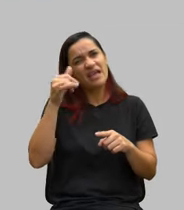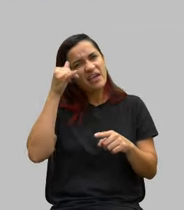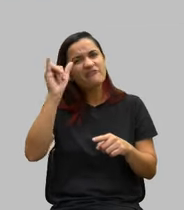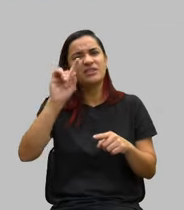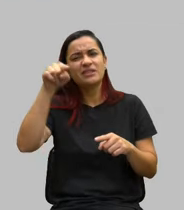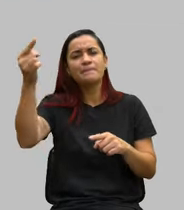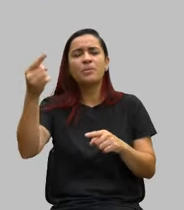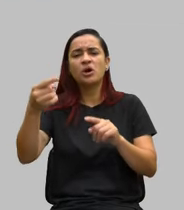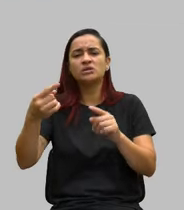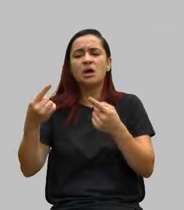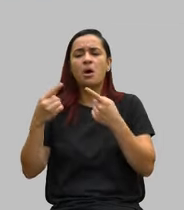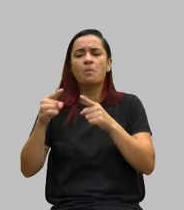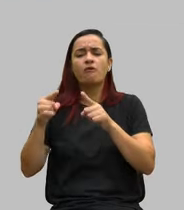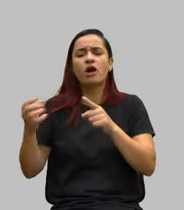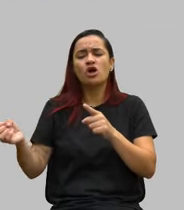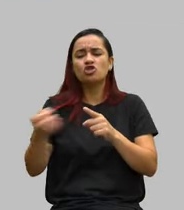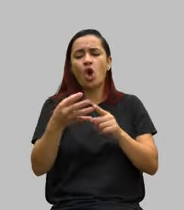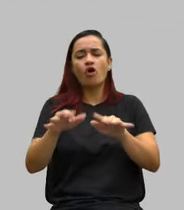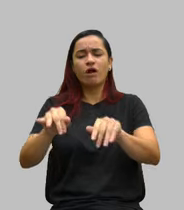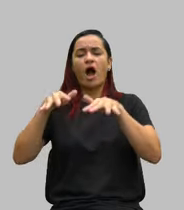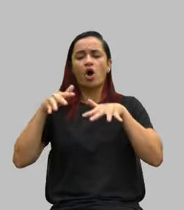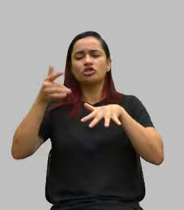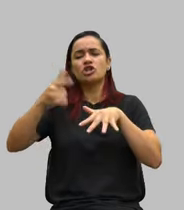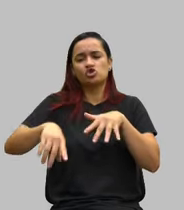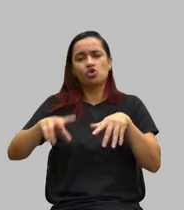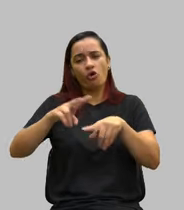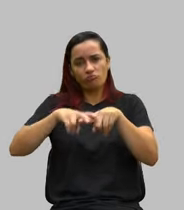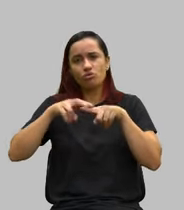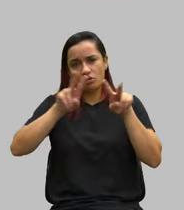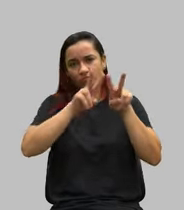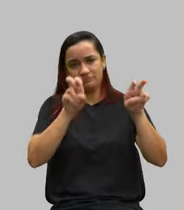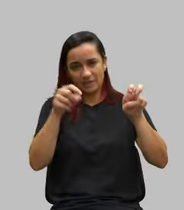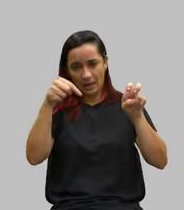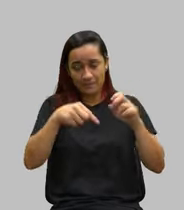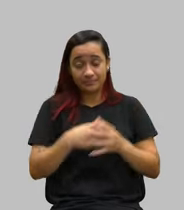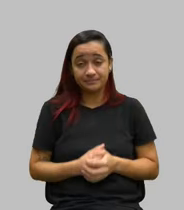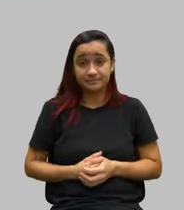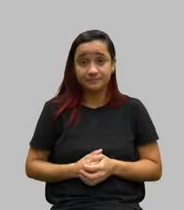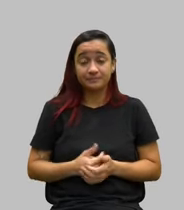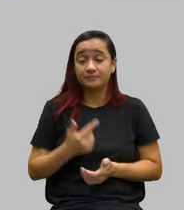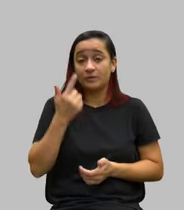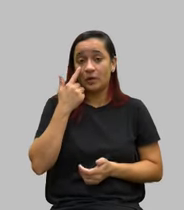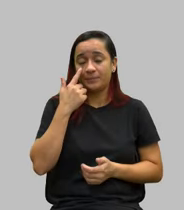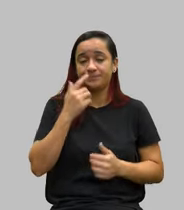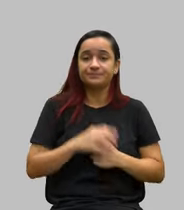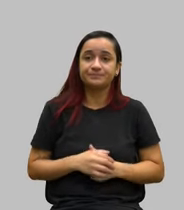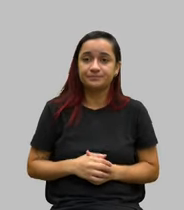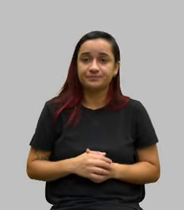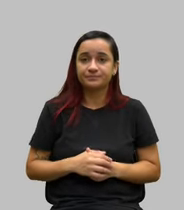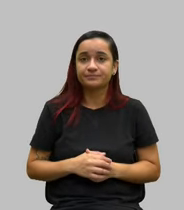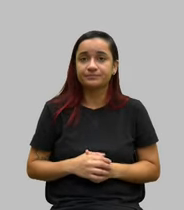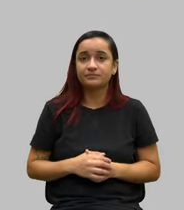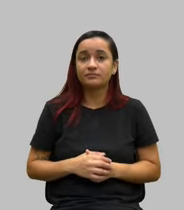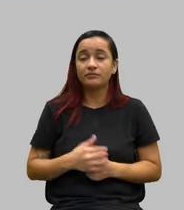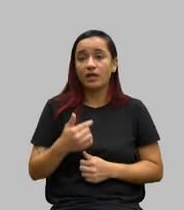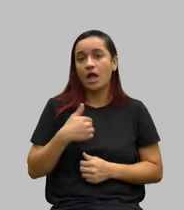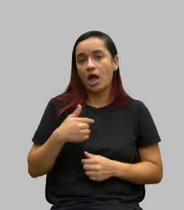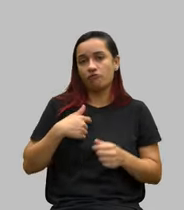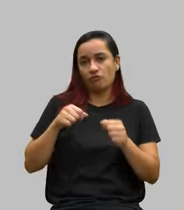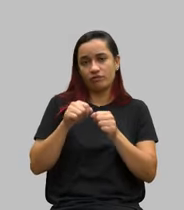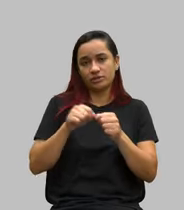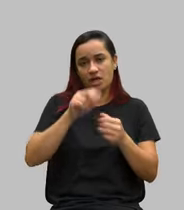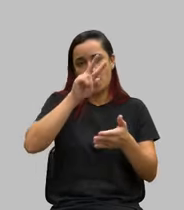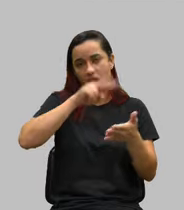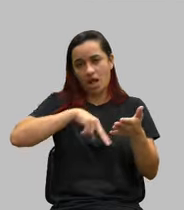nesta comissão de Segurança Pública Eh vamos lá secretário eh eu eu vou fazer a leitura aqui